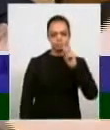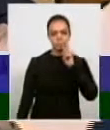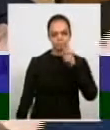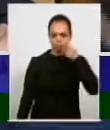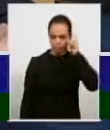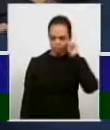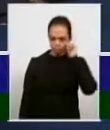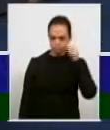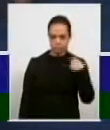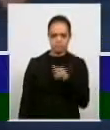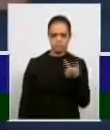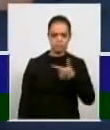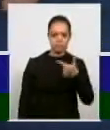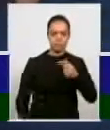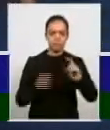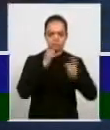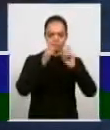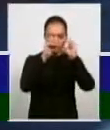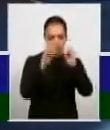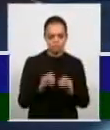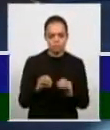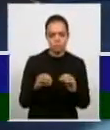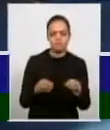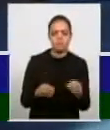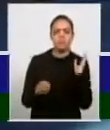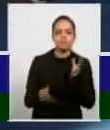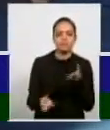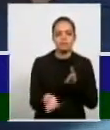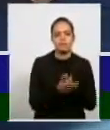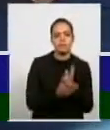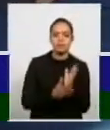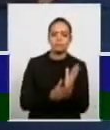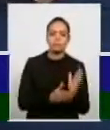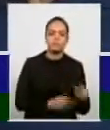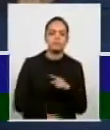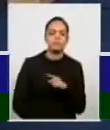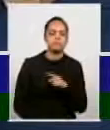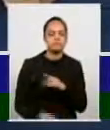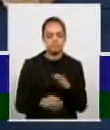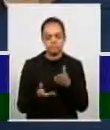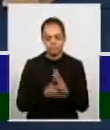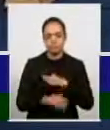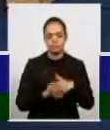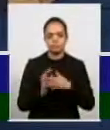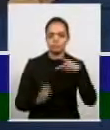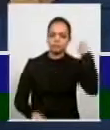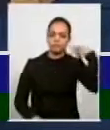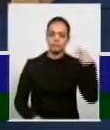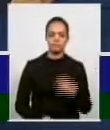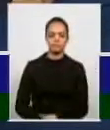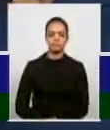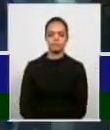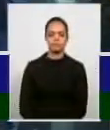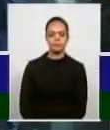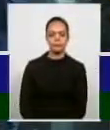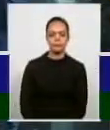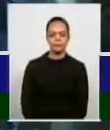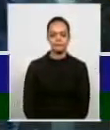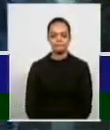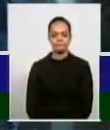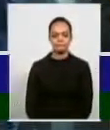segunda-feira, na nossa segunda sessão ordinária, foram aprovados por unanimidade.